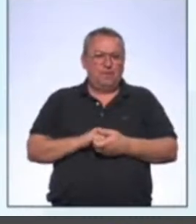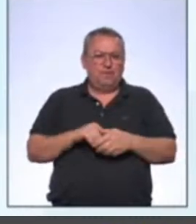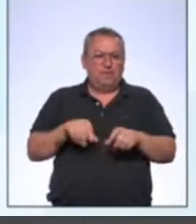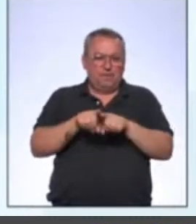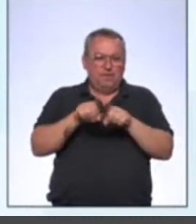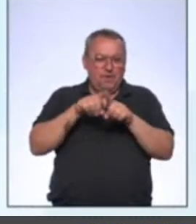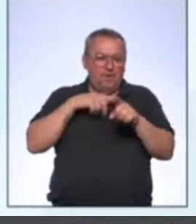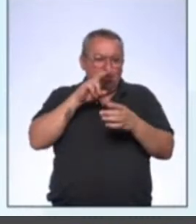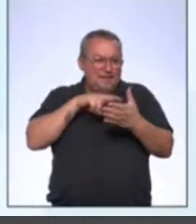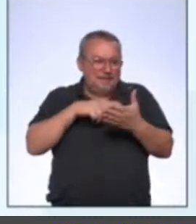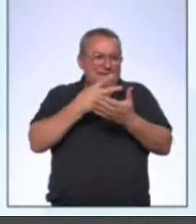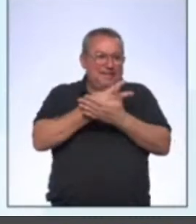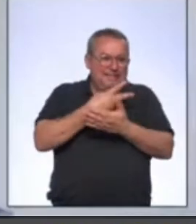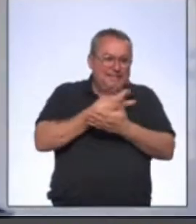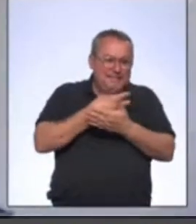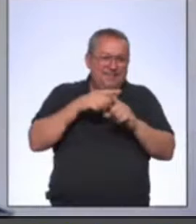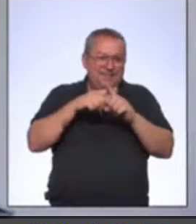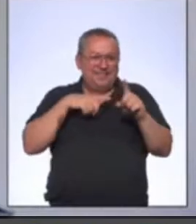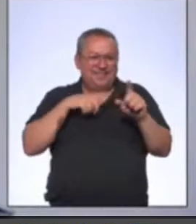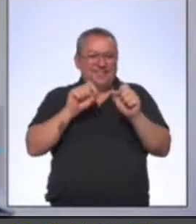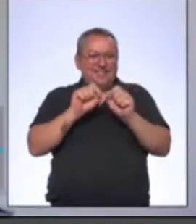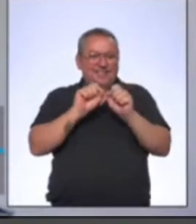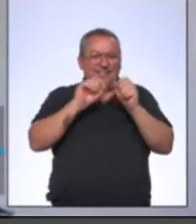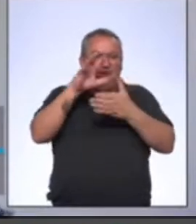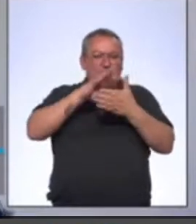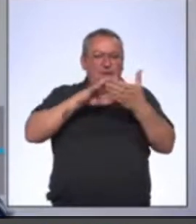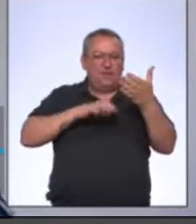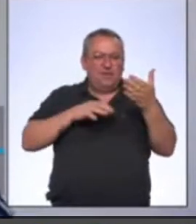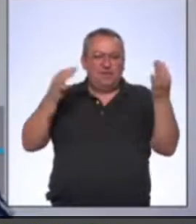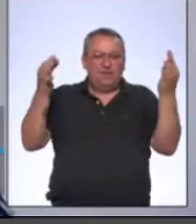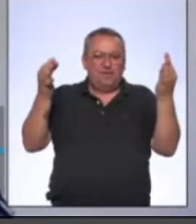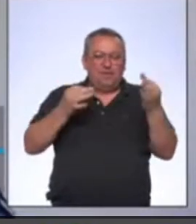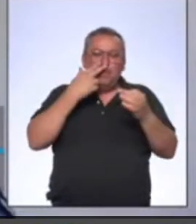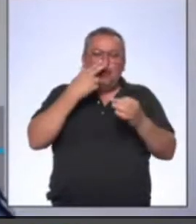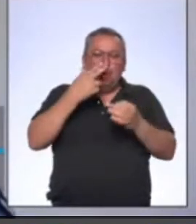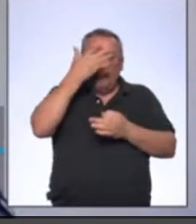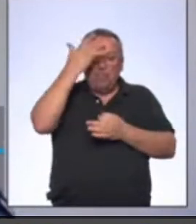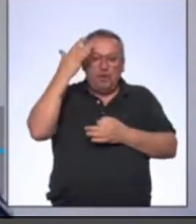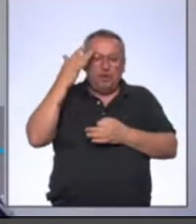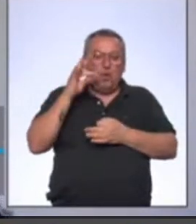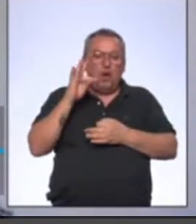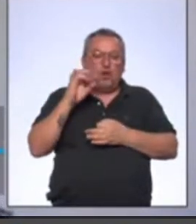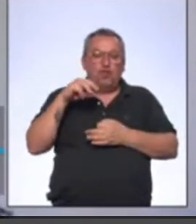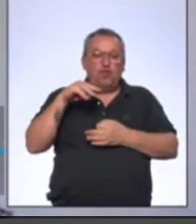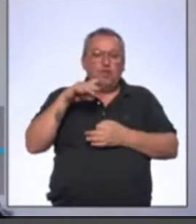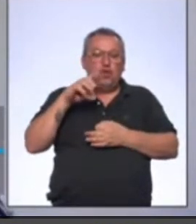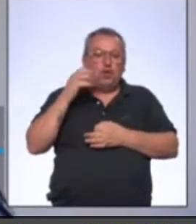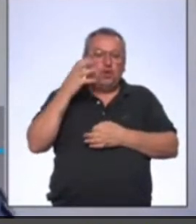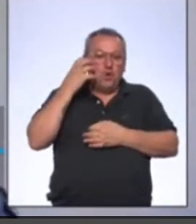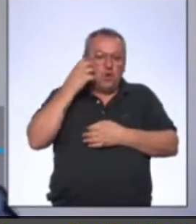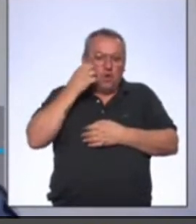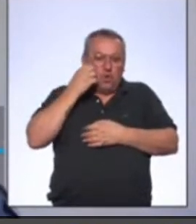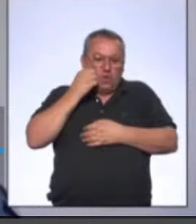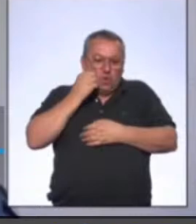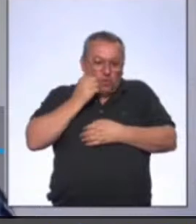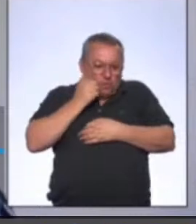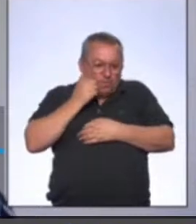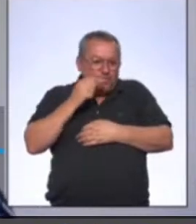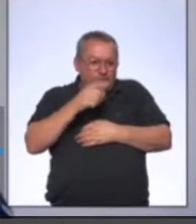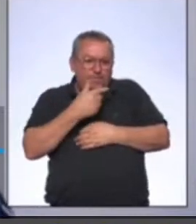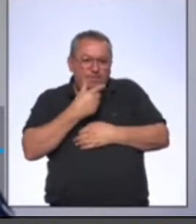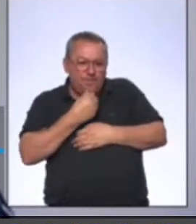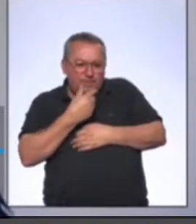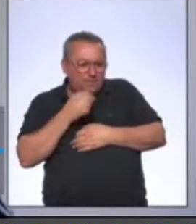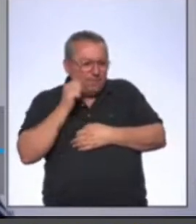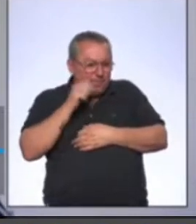gaguejadas, é um texto incrível. É o texto do tímido. Esse é o texto do tímido. Se você, menino, menina, do